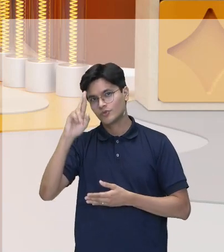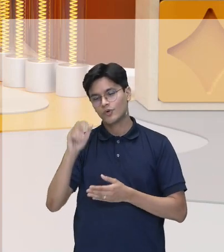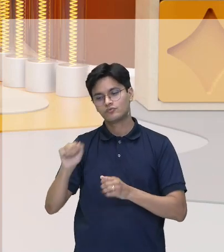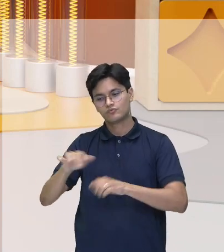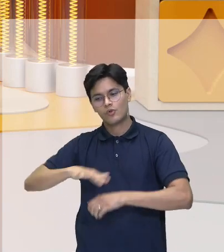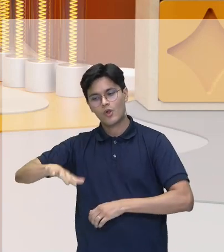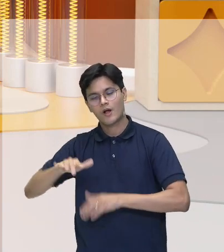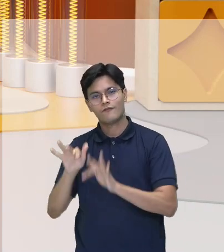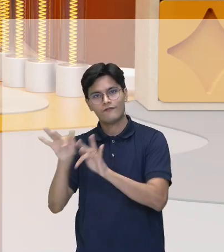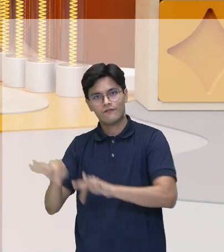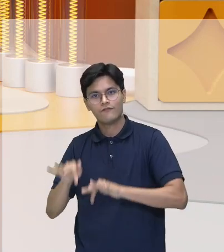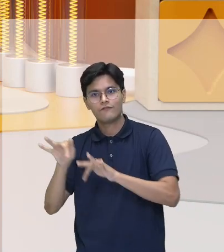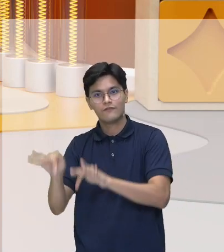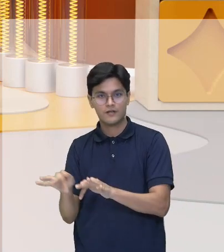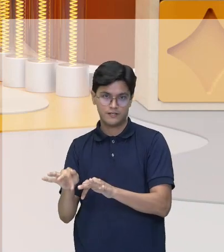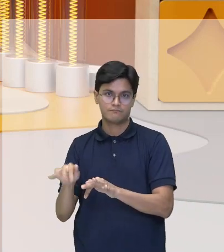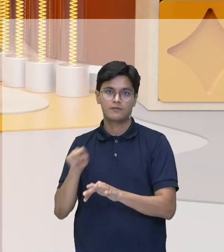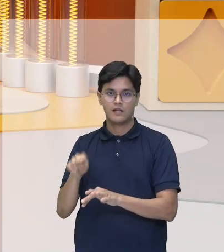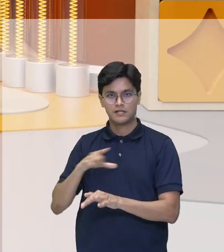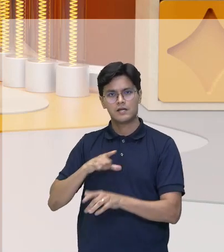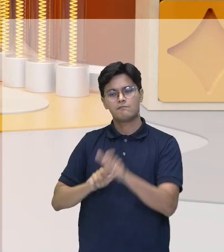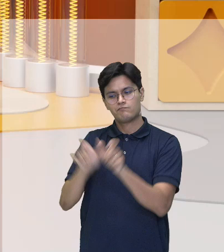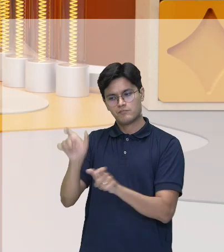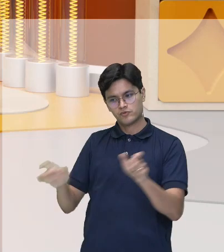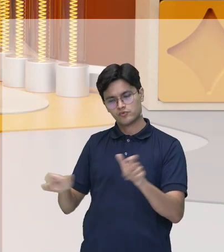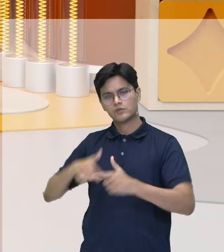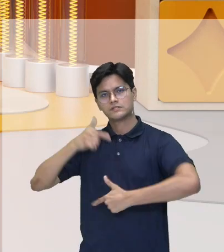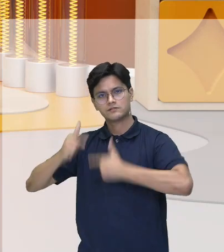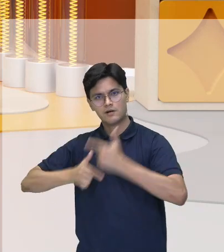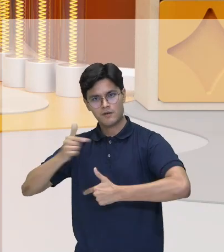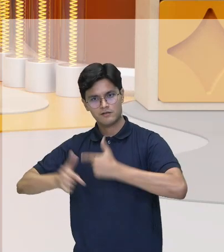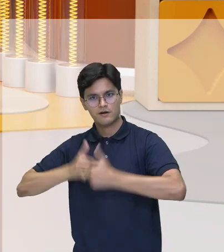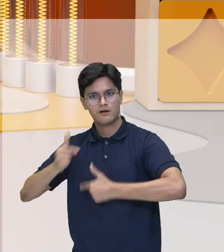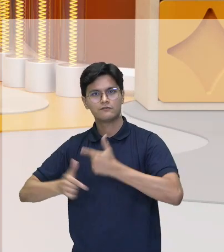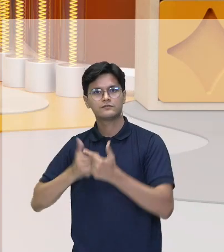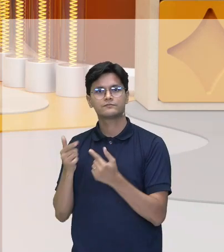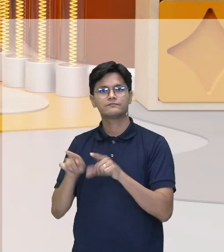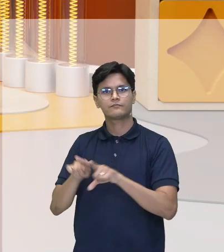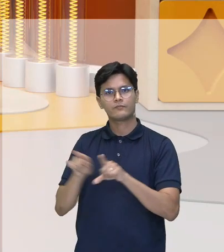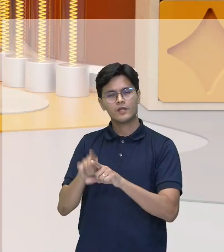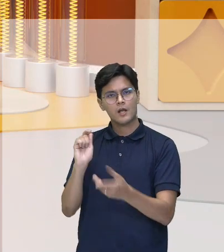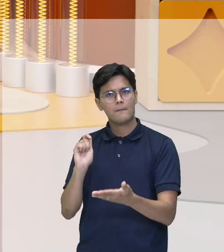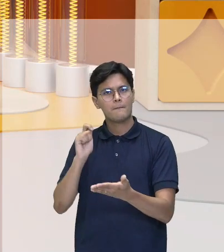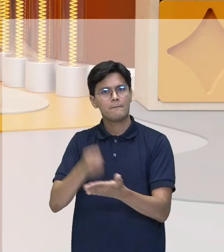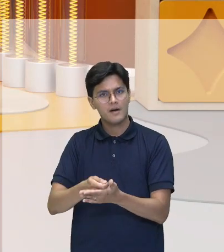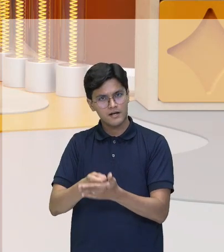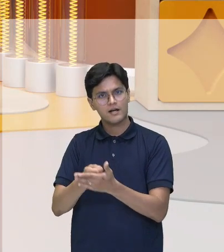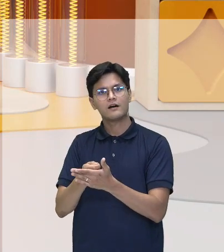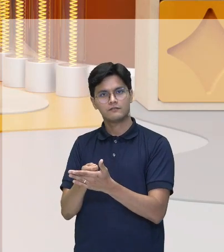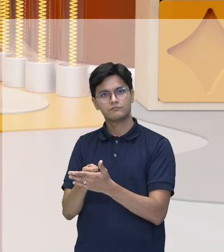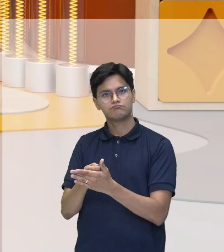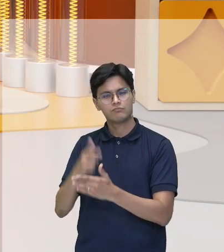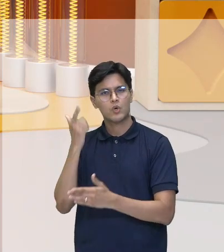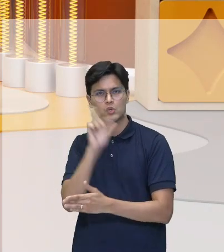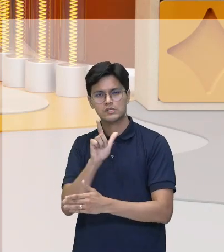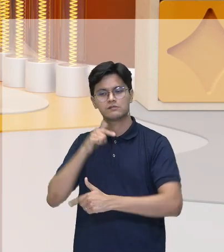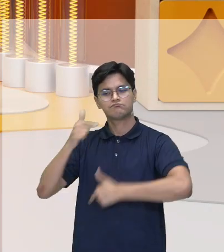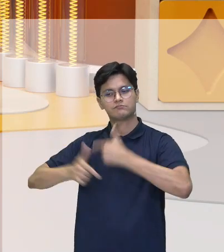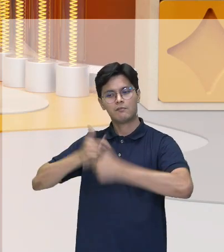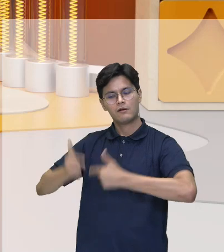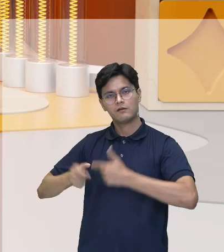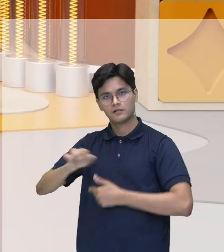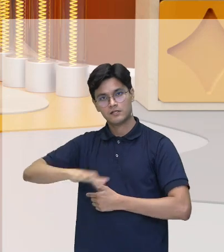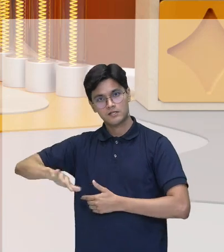e científicos. Então, tenham em mente que quando a gente falar de modernidade no campo da história, nós estamos